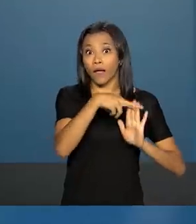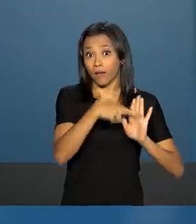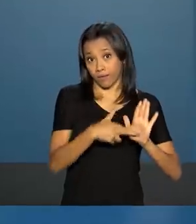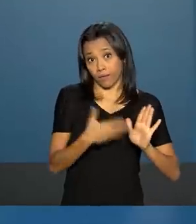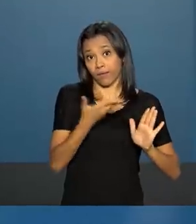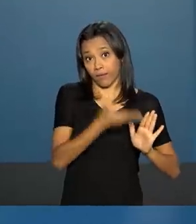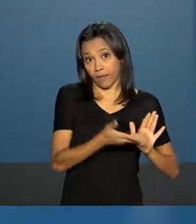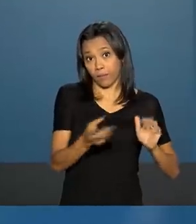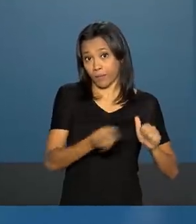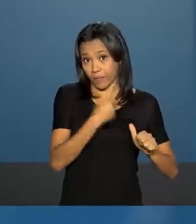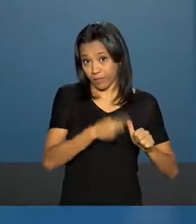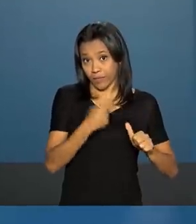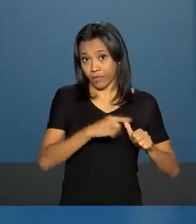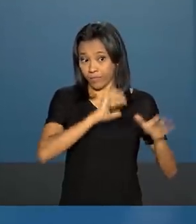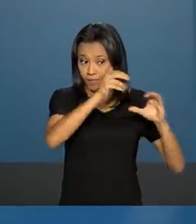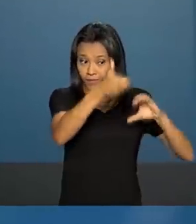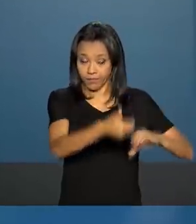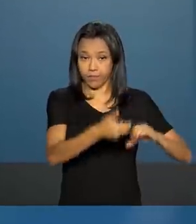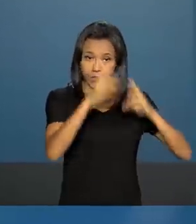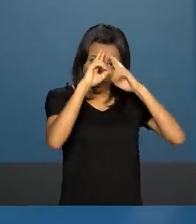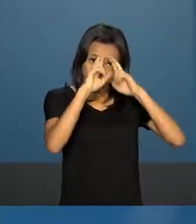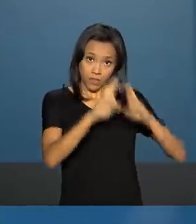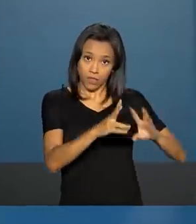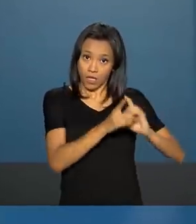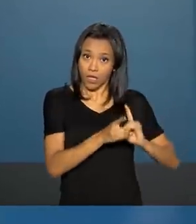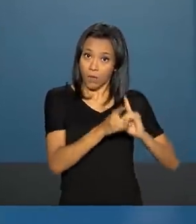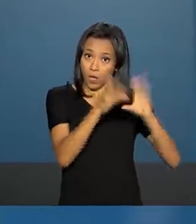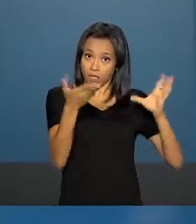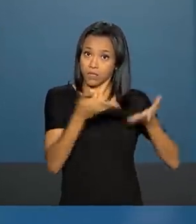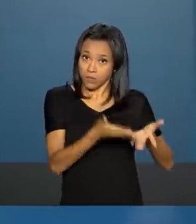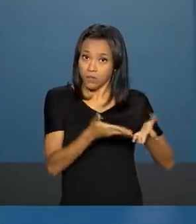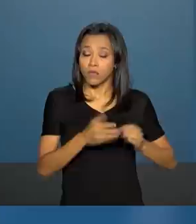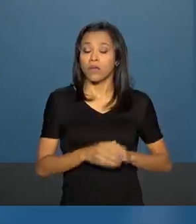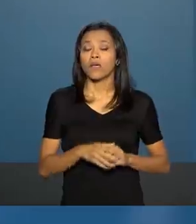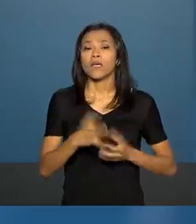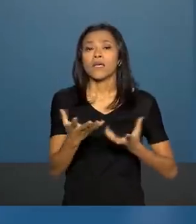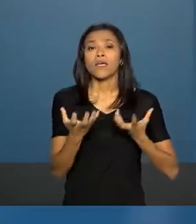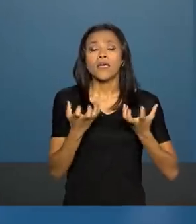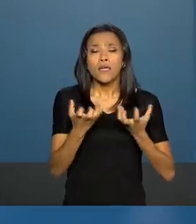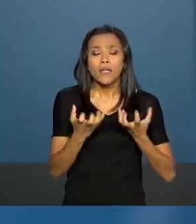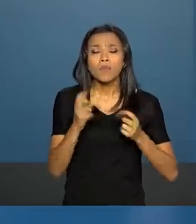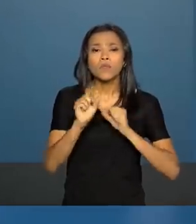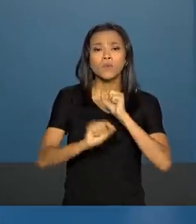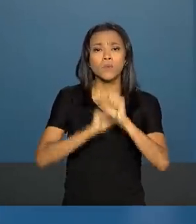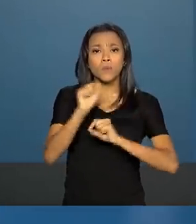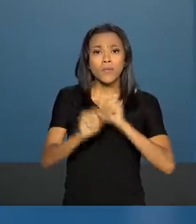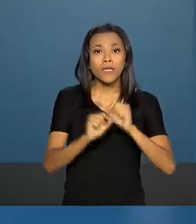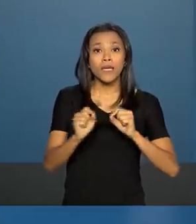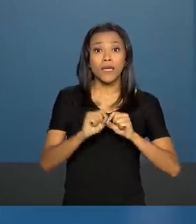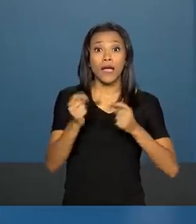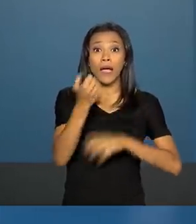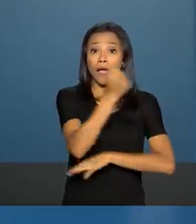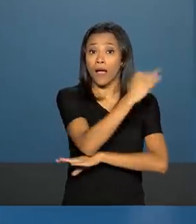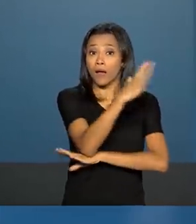pelo parlamento brasileiro, nós queremos explorar racionalmente a nossa Amazônia.